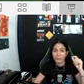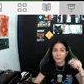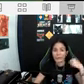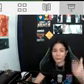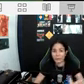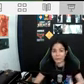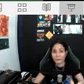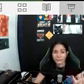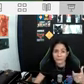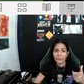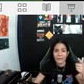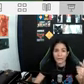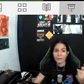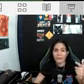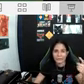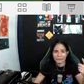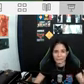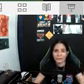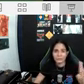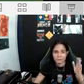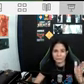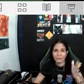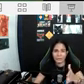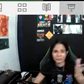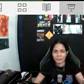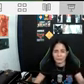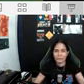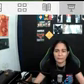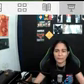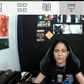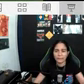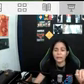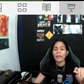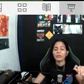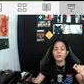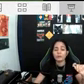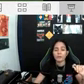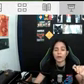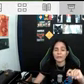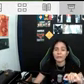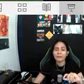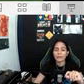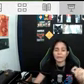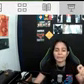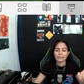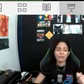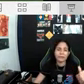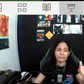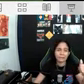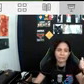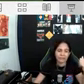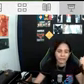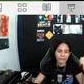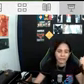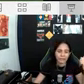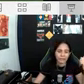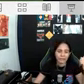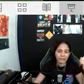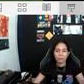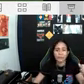acaso, porque são variações que vocês vão estar coletando e sabendo, né, cada uma delas, de forma que a variação que você